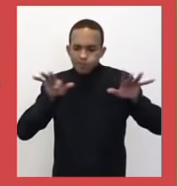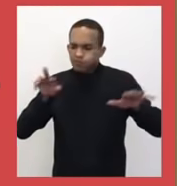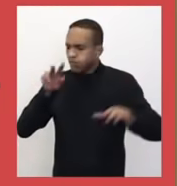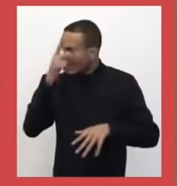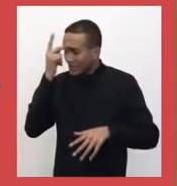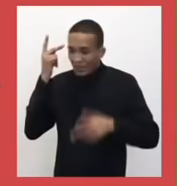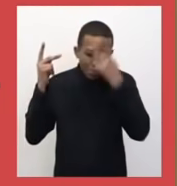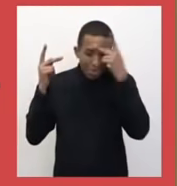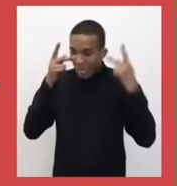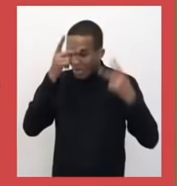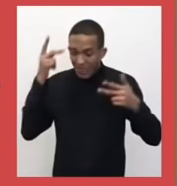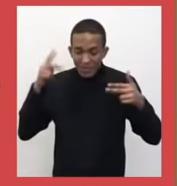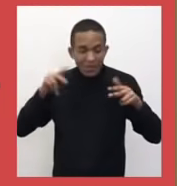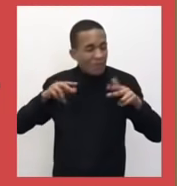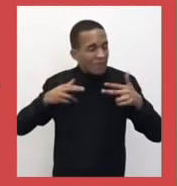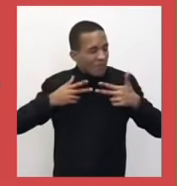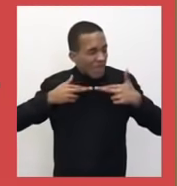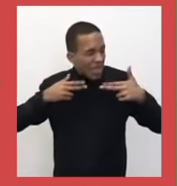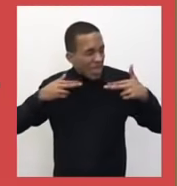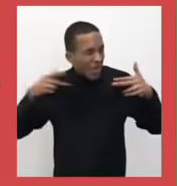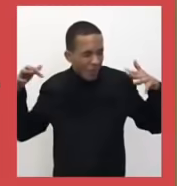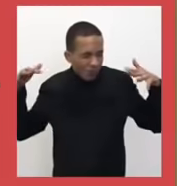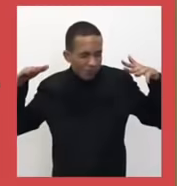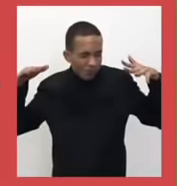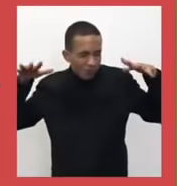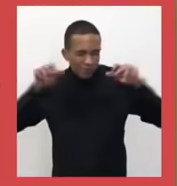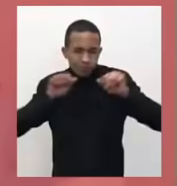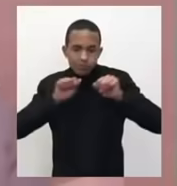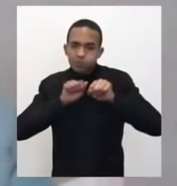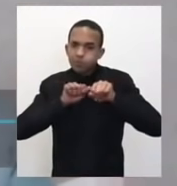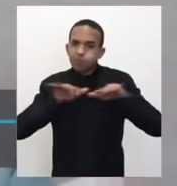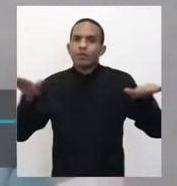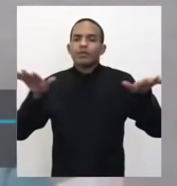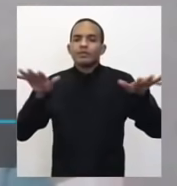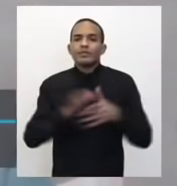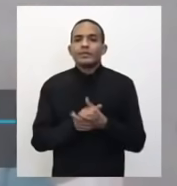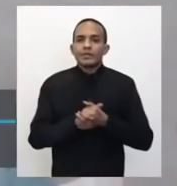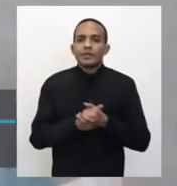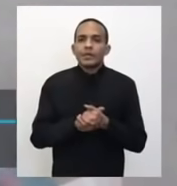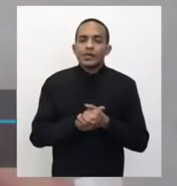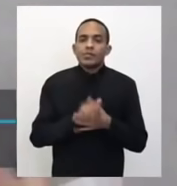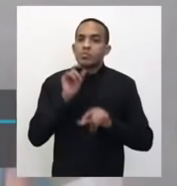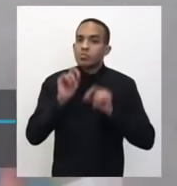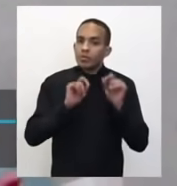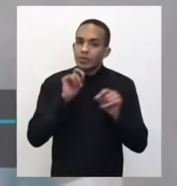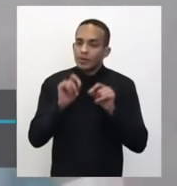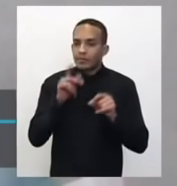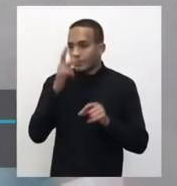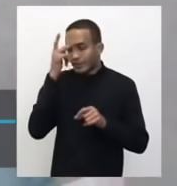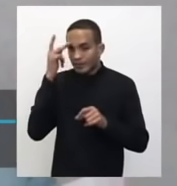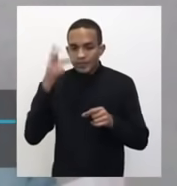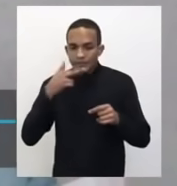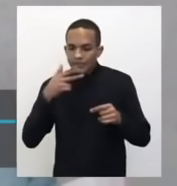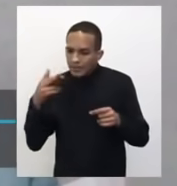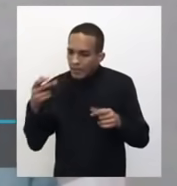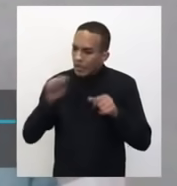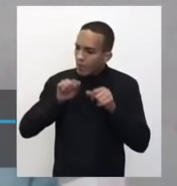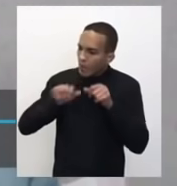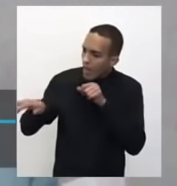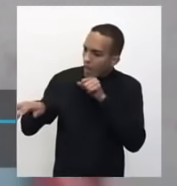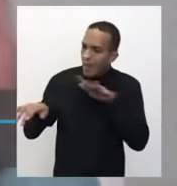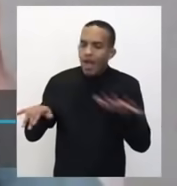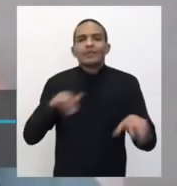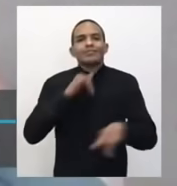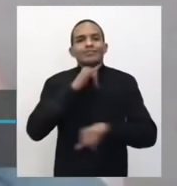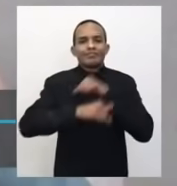muitas pessoas ao mesmo tempo. Então, olha só, conteúdo viral é aquele que causa muita repercussão na internet.